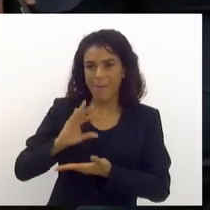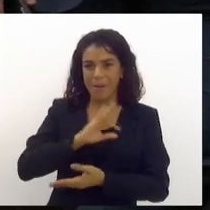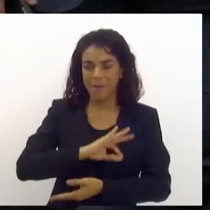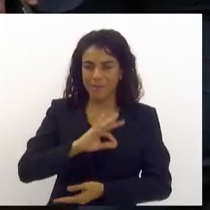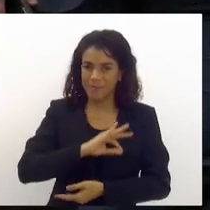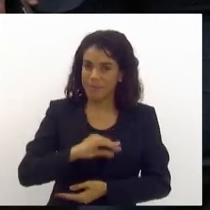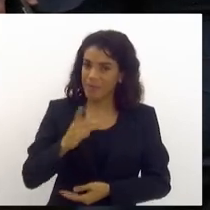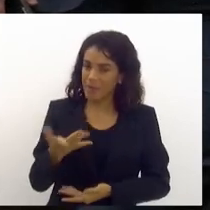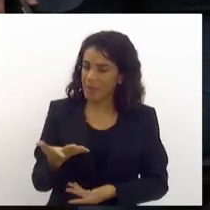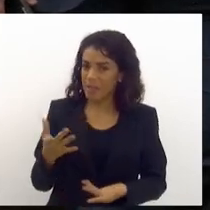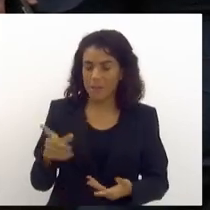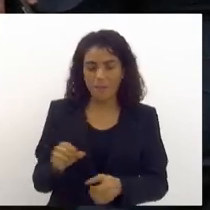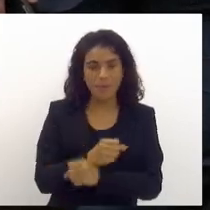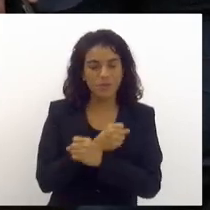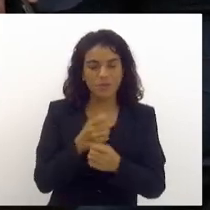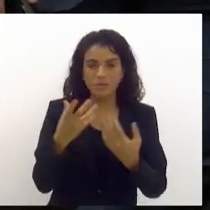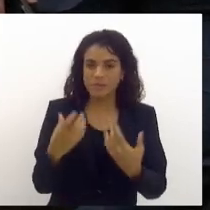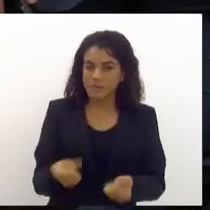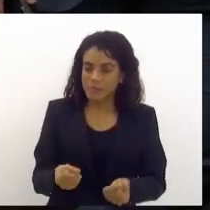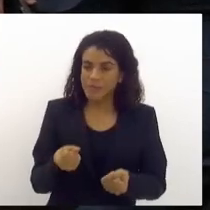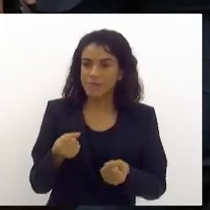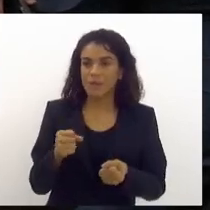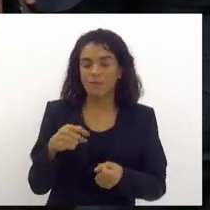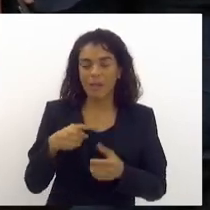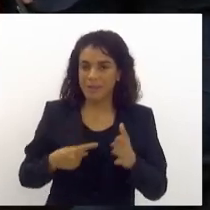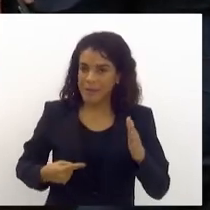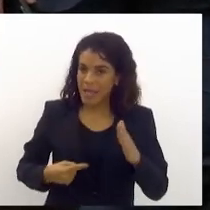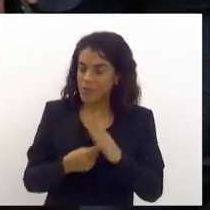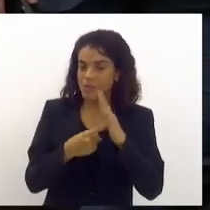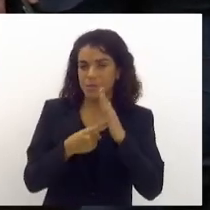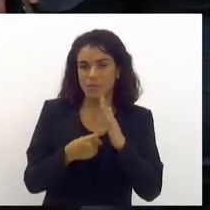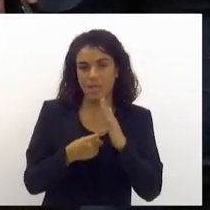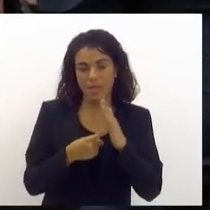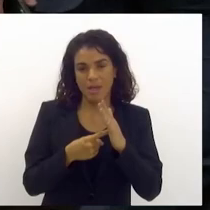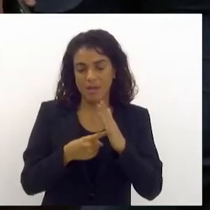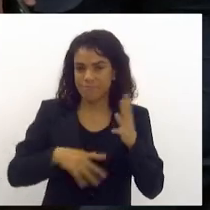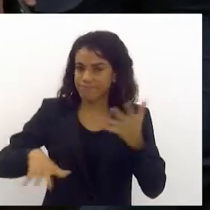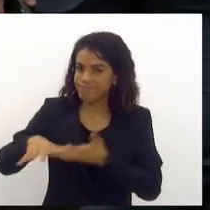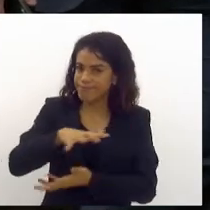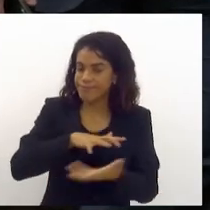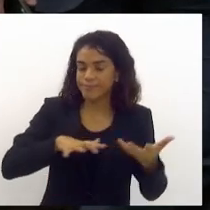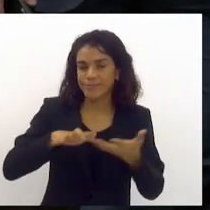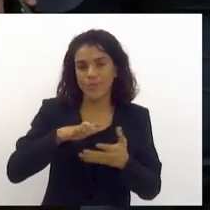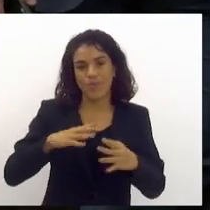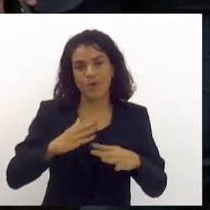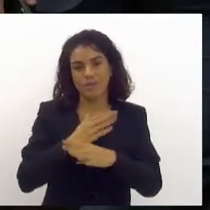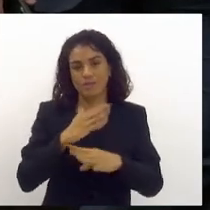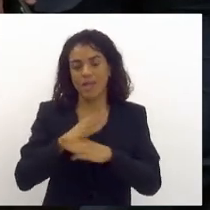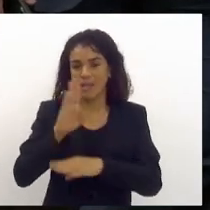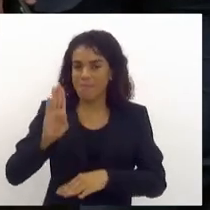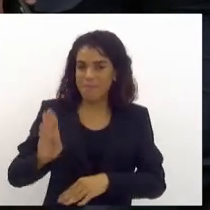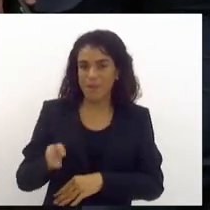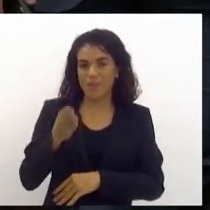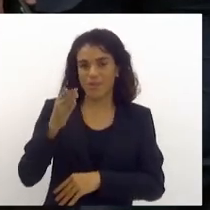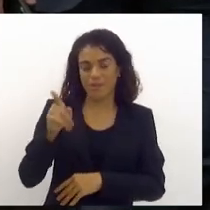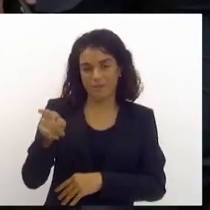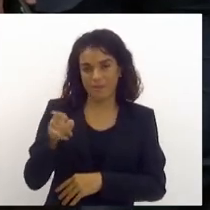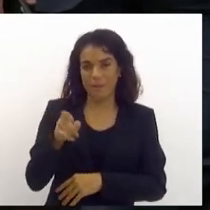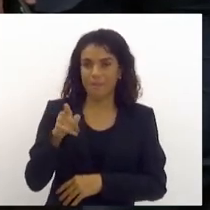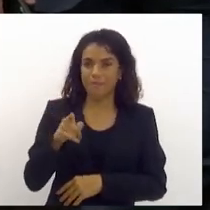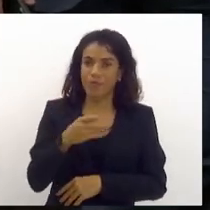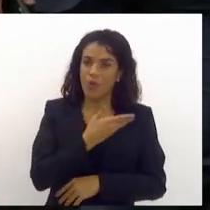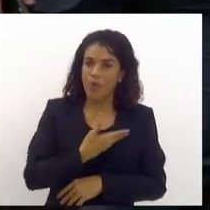que nós estamos levando a todas as esferas para denunciar esse escárnio com a cidade bilionária que é a cidade de Campos. O governador Cláudio Castro